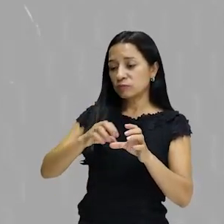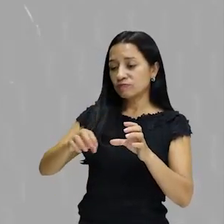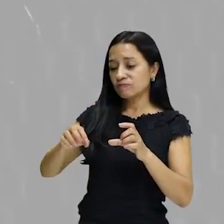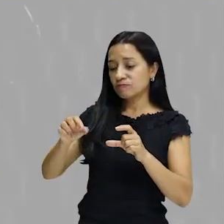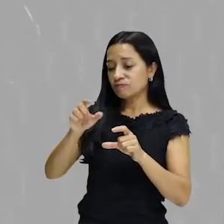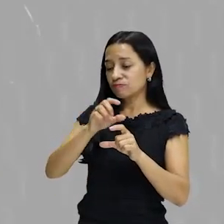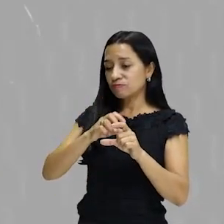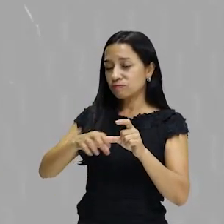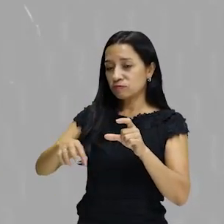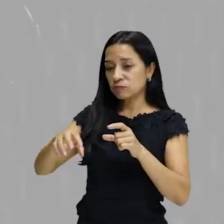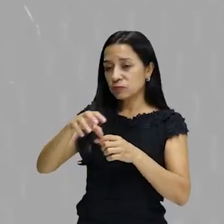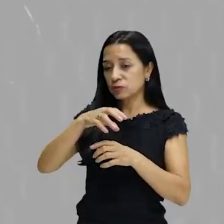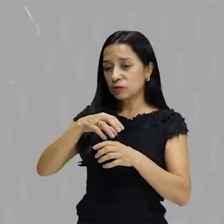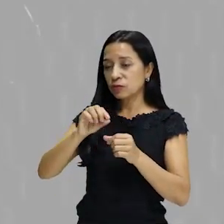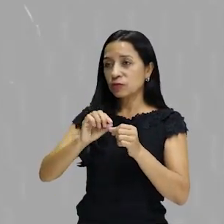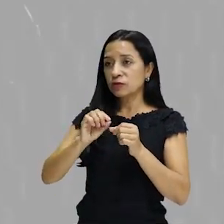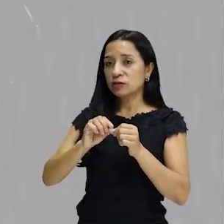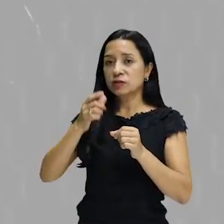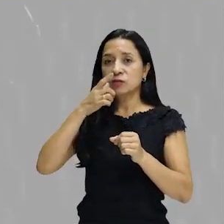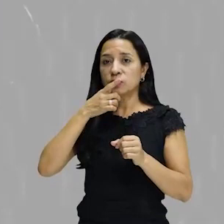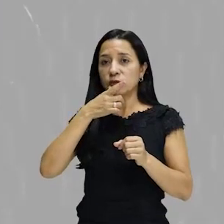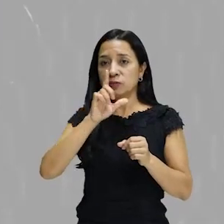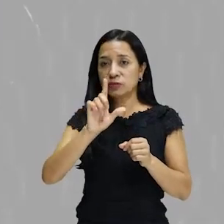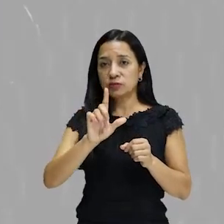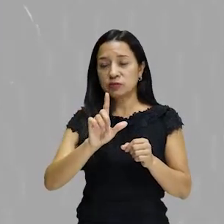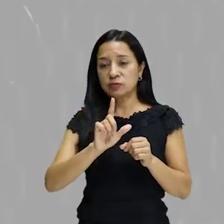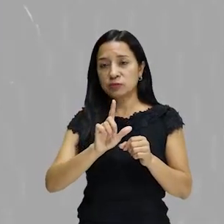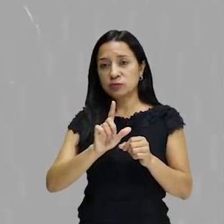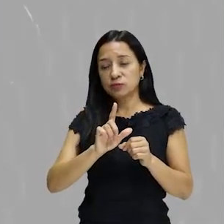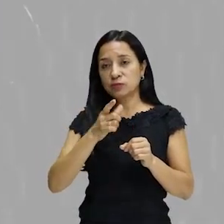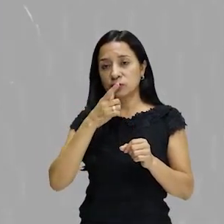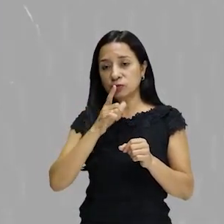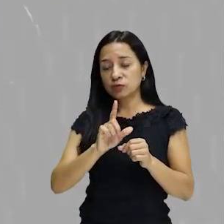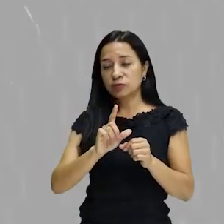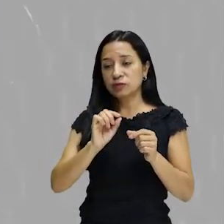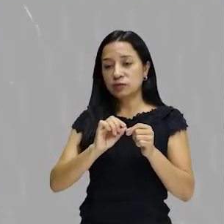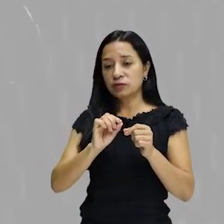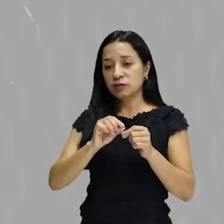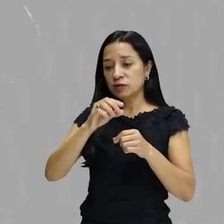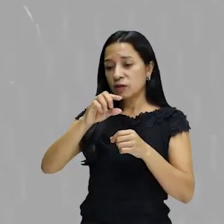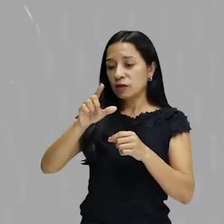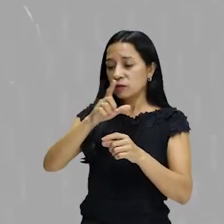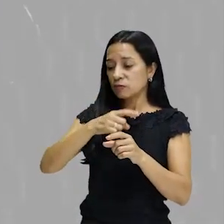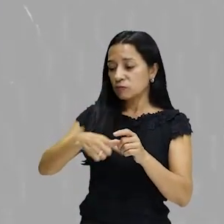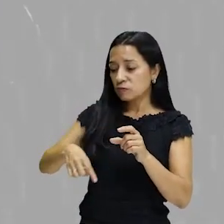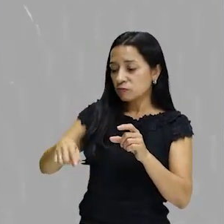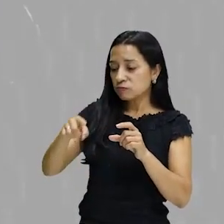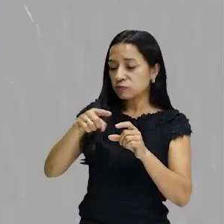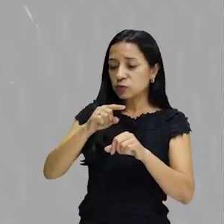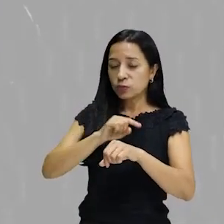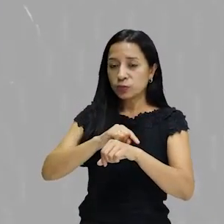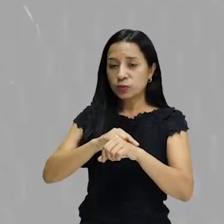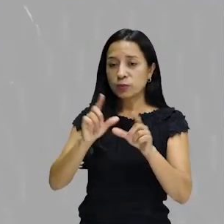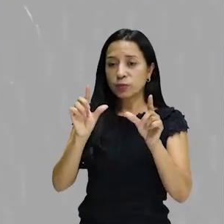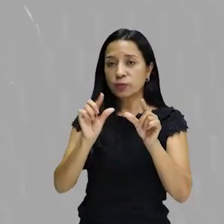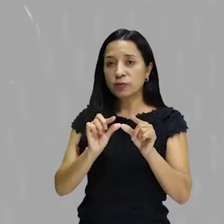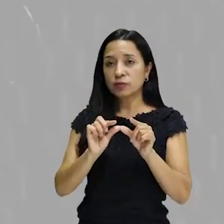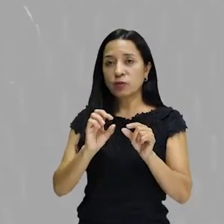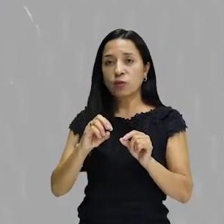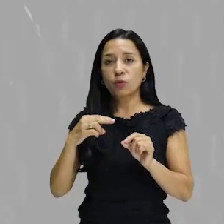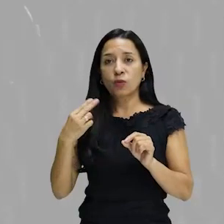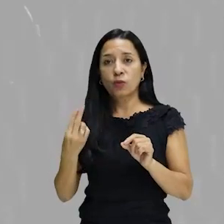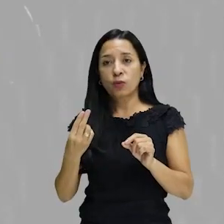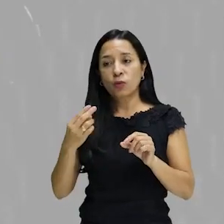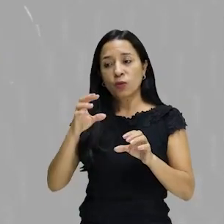revolução, isso vai fazer com que ele consiga fazer essa revolução em um tempo menor. Ou seja,